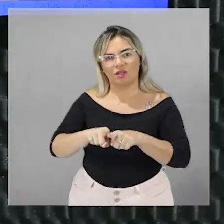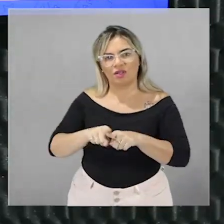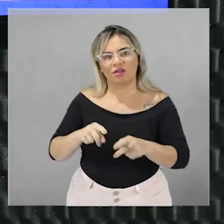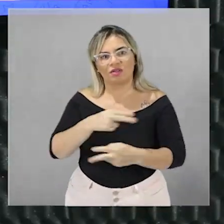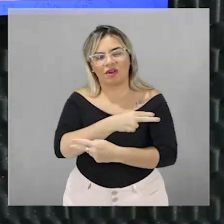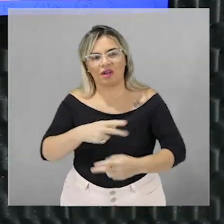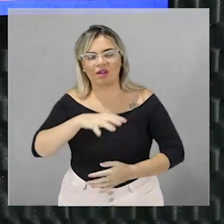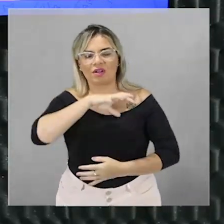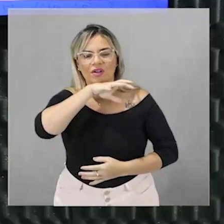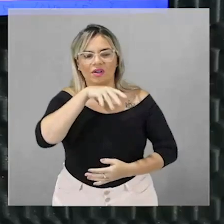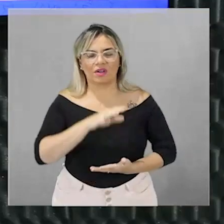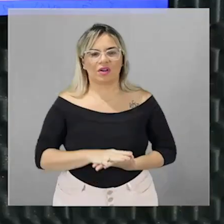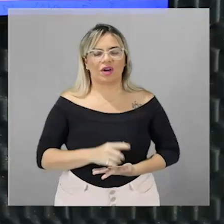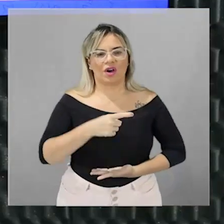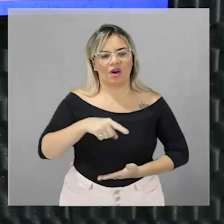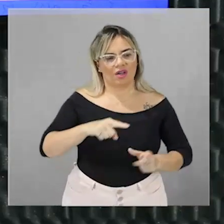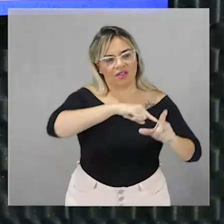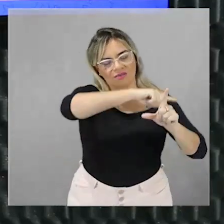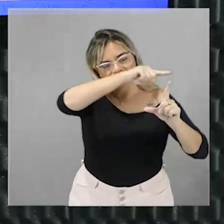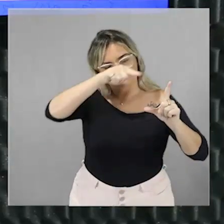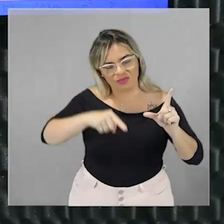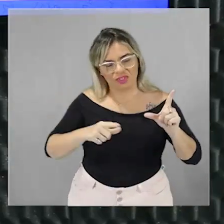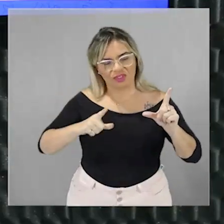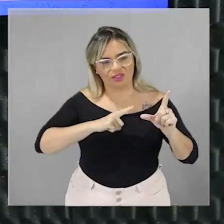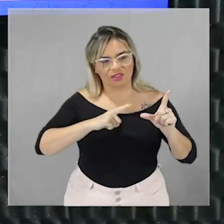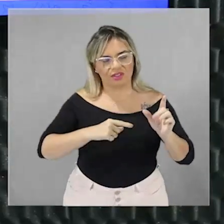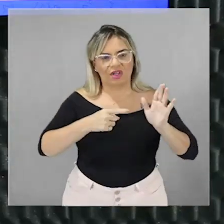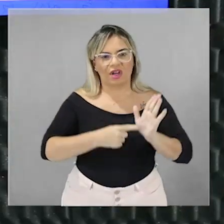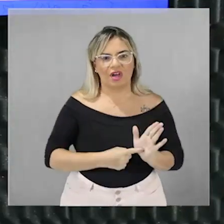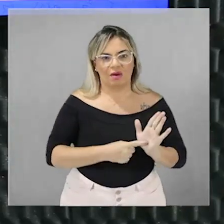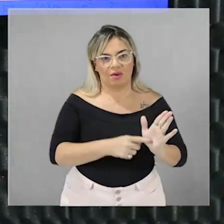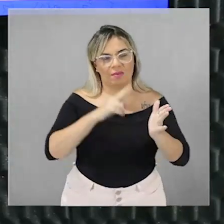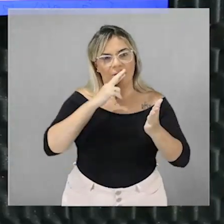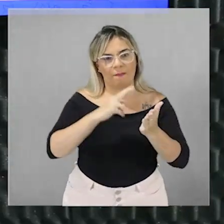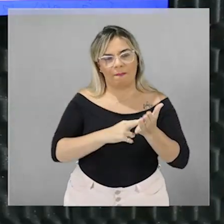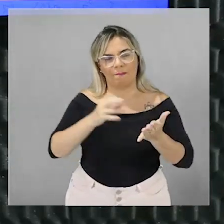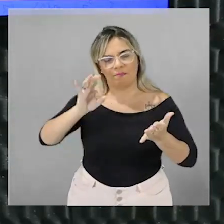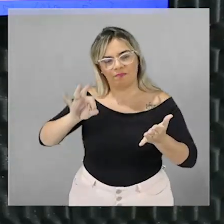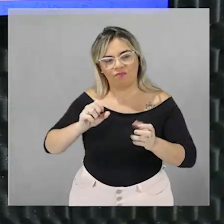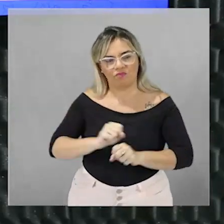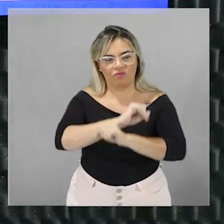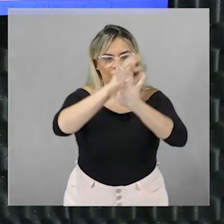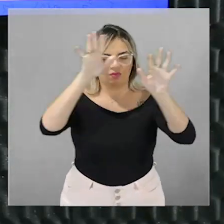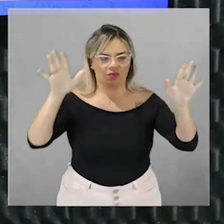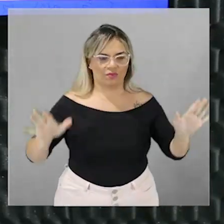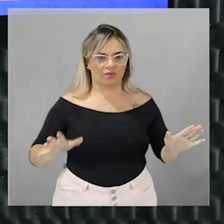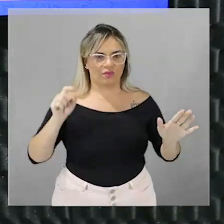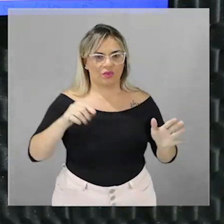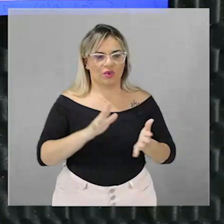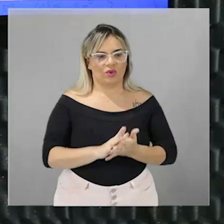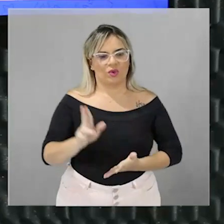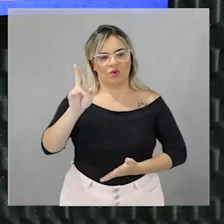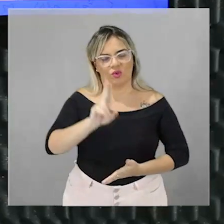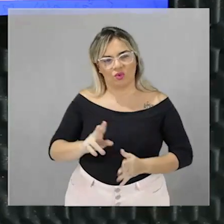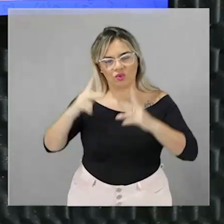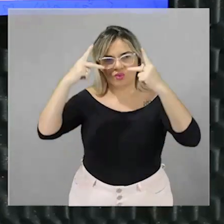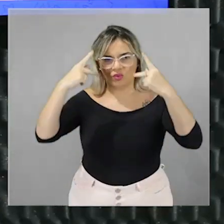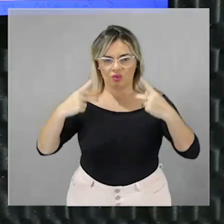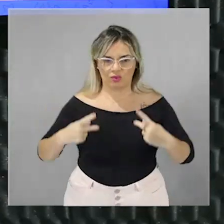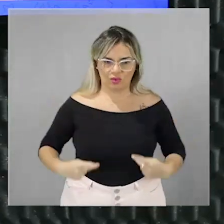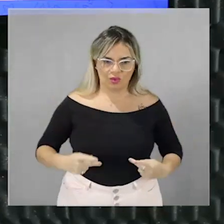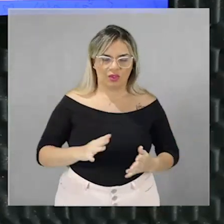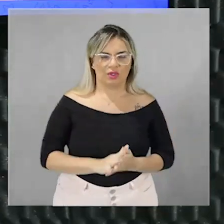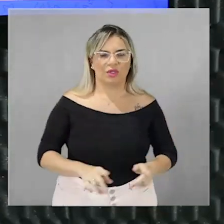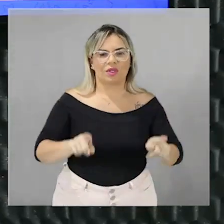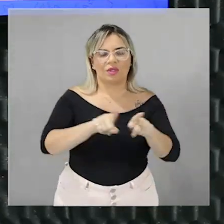coisa lógica. Se tu olhar nessas alternativas, vai ter uma que já vai te dizer isso, né? Ela diz claramente aí que está o consumo humano, né, e também para